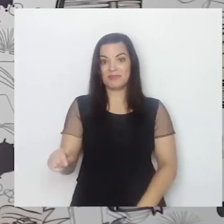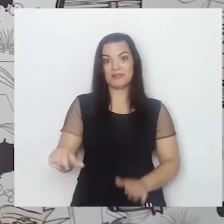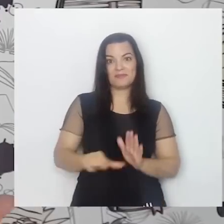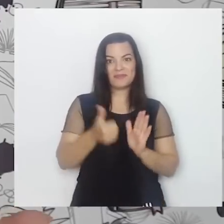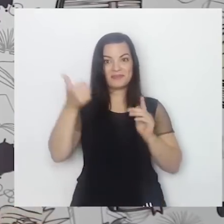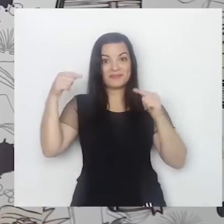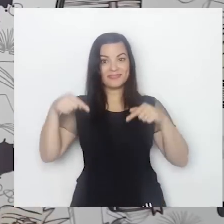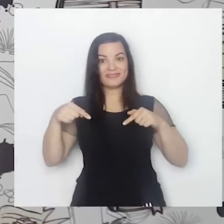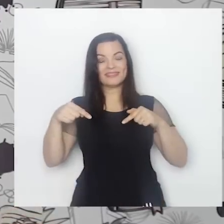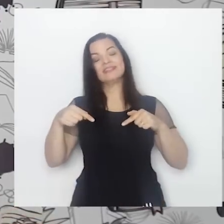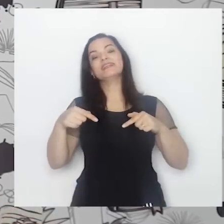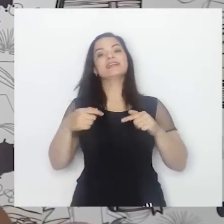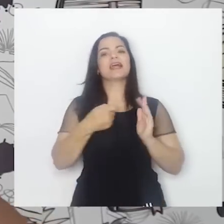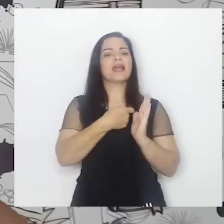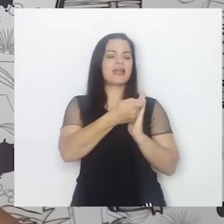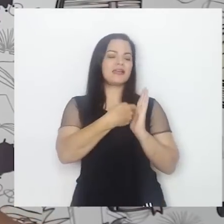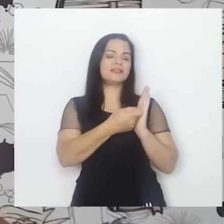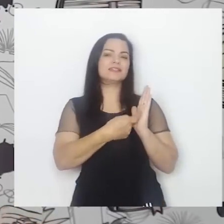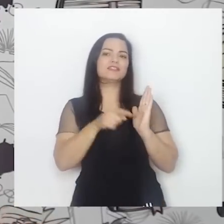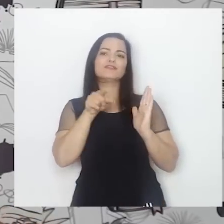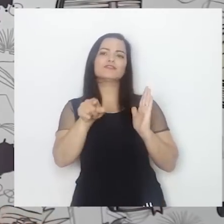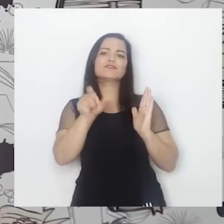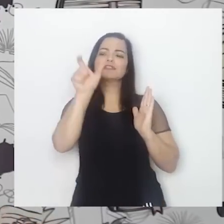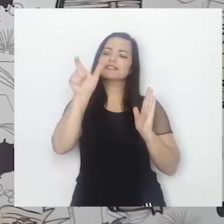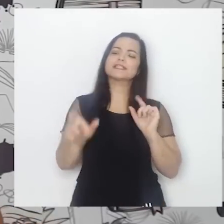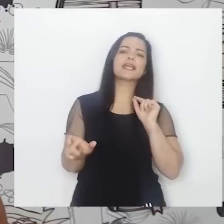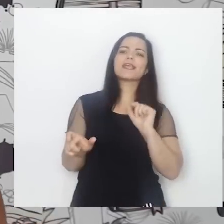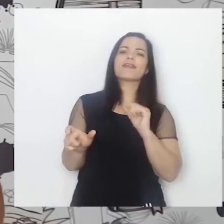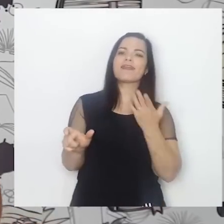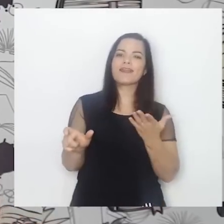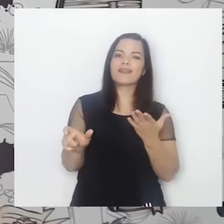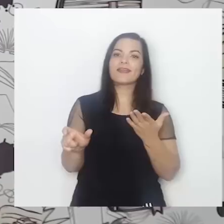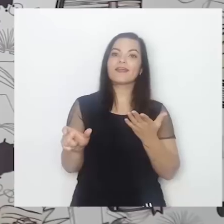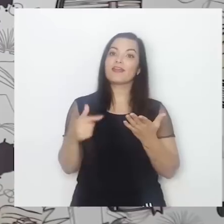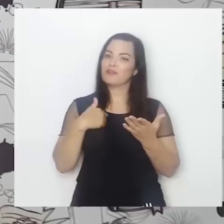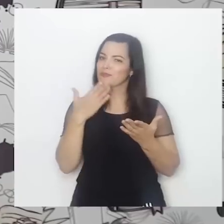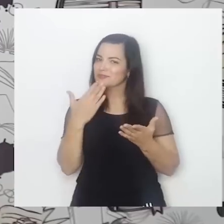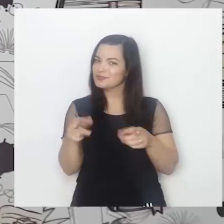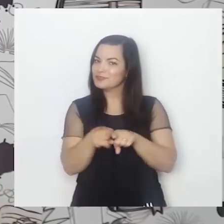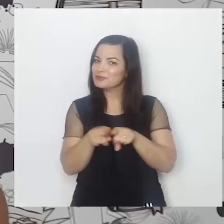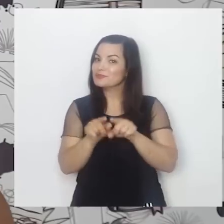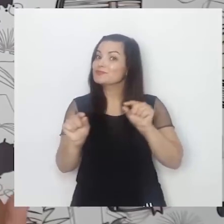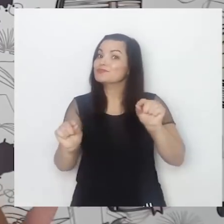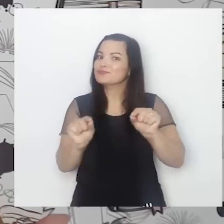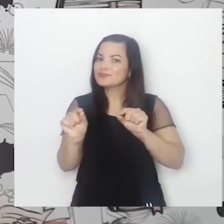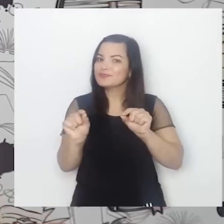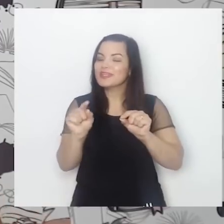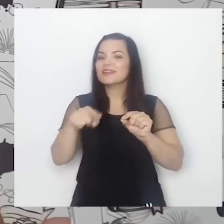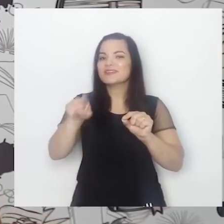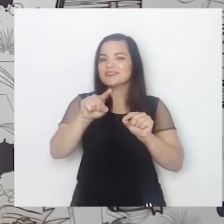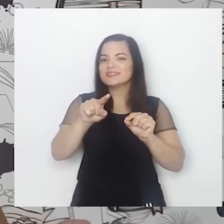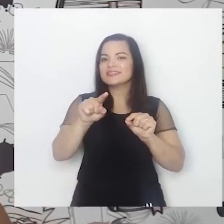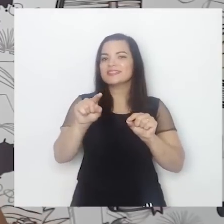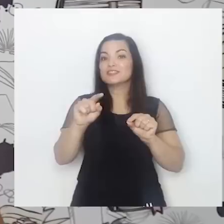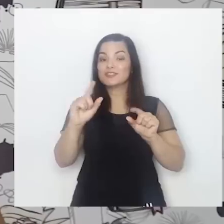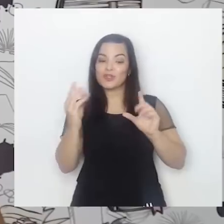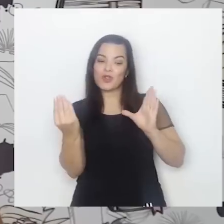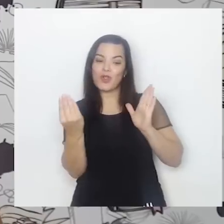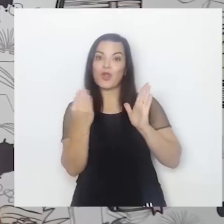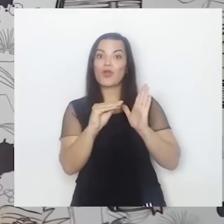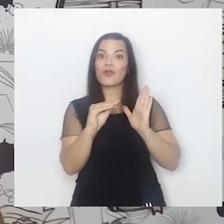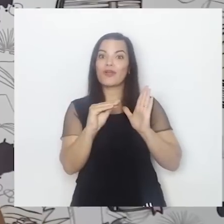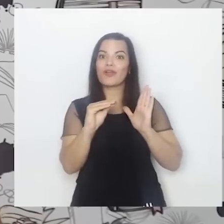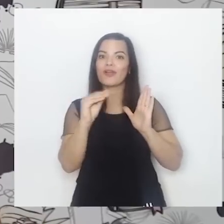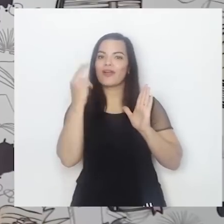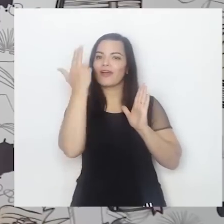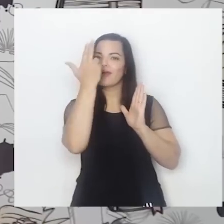semana, além do registro de quem é você, a Pro pediu também que vocês colocassem lá uma foto,